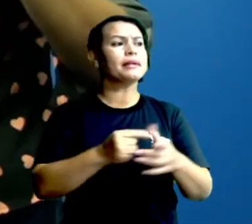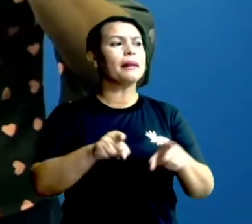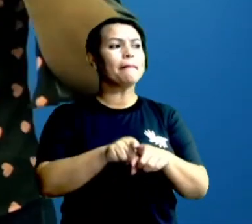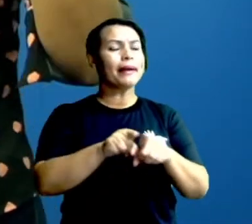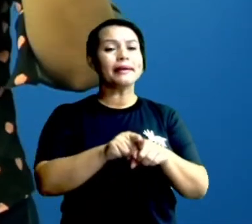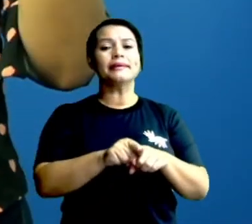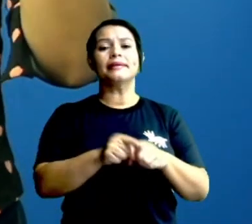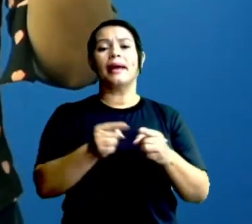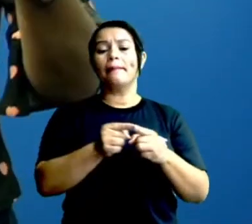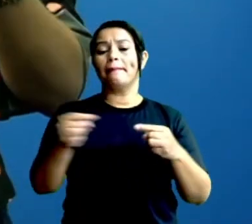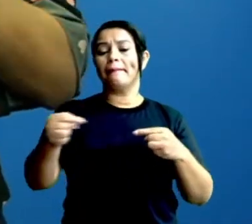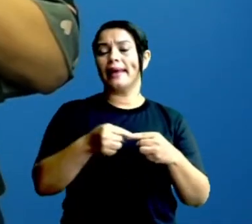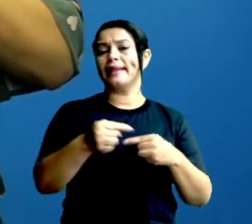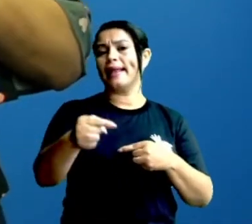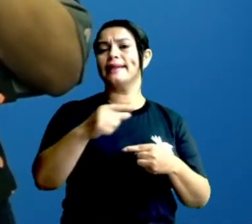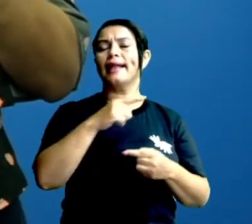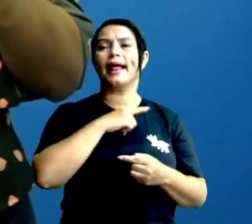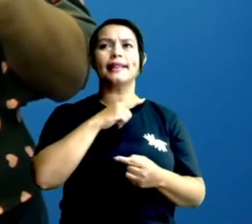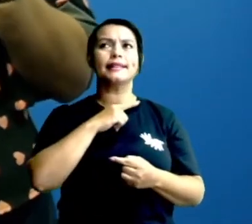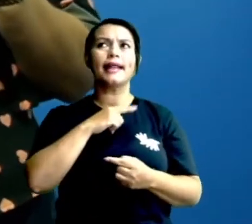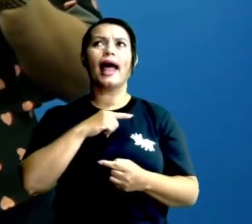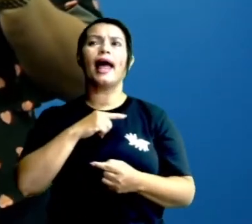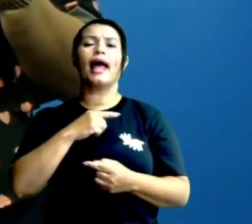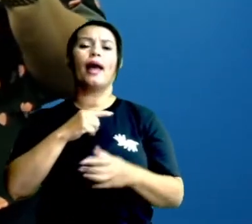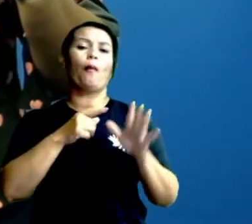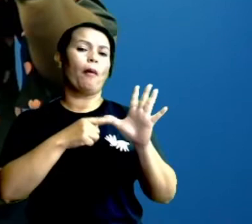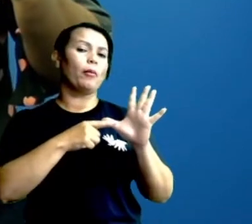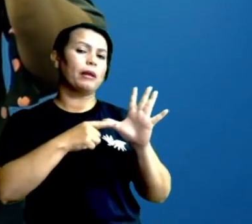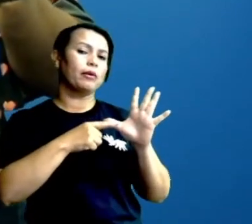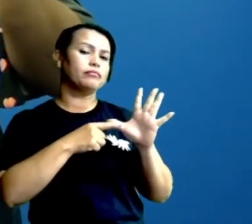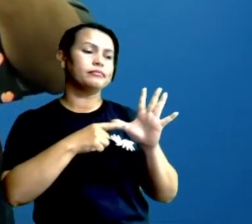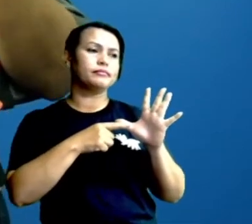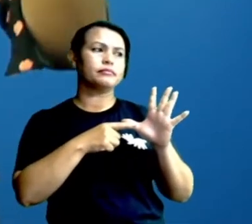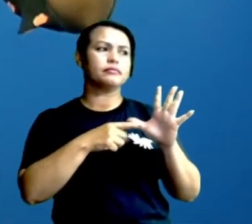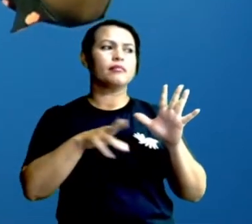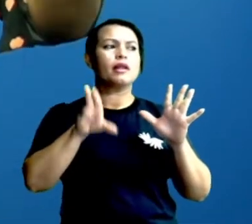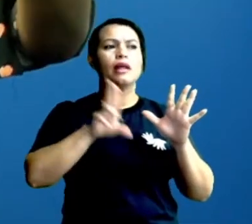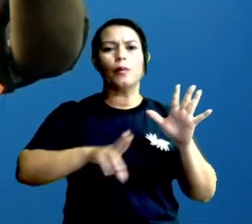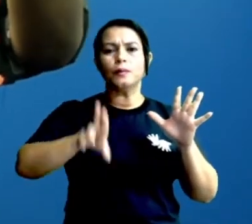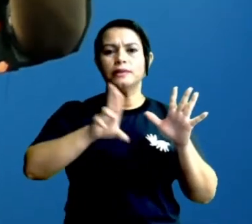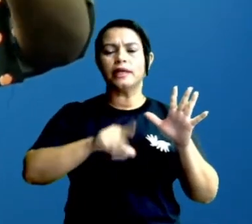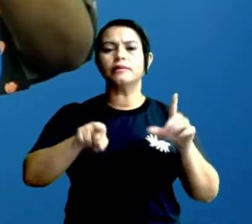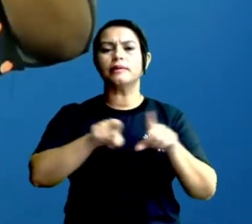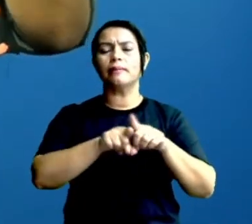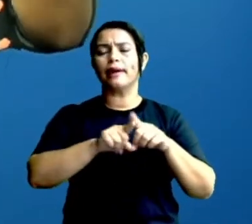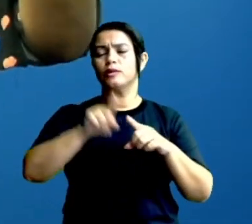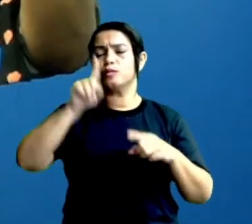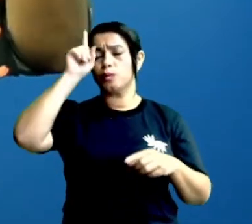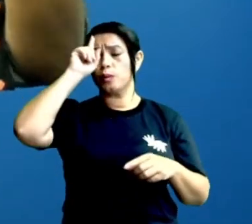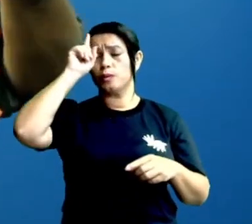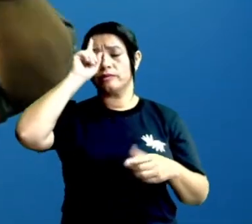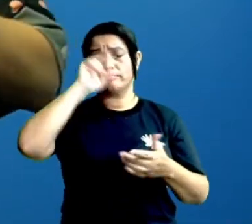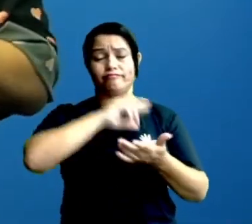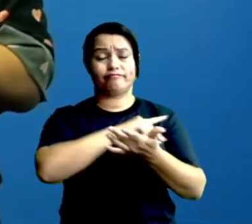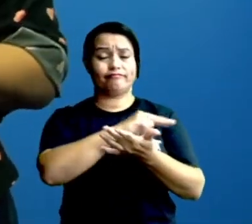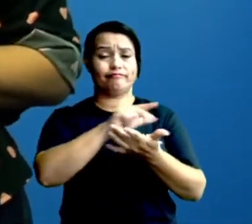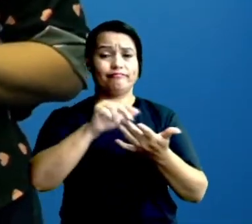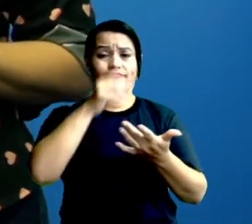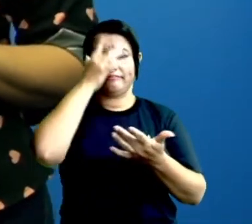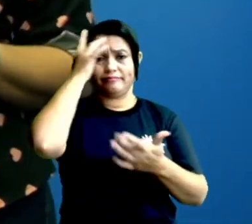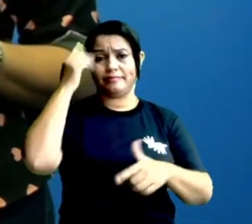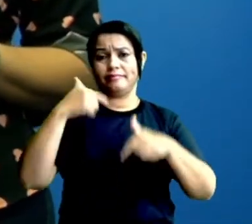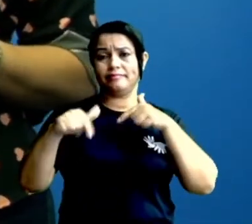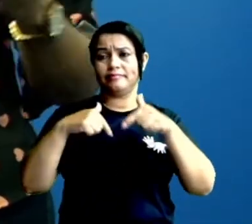bem? Então, tem certas medidas, né? Que nem esse palmo da mão, que é utilizado todos os dias por vários